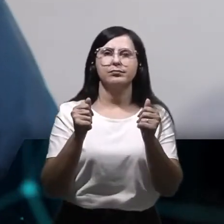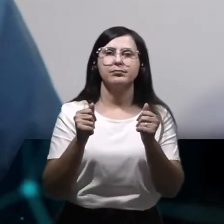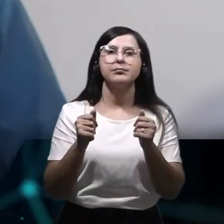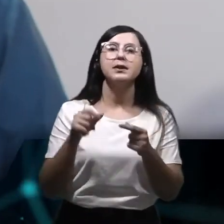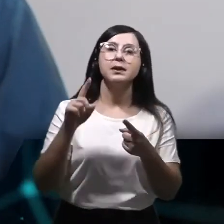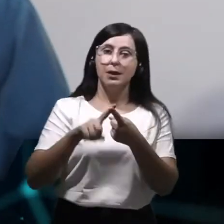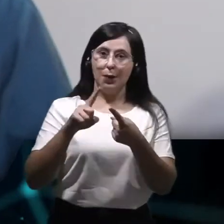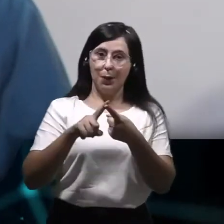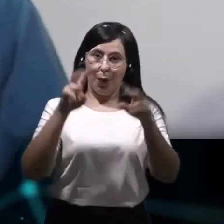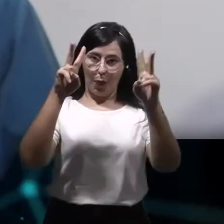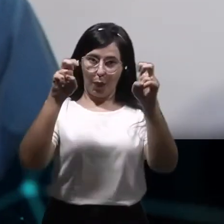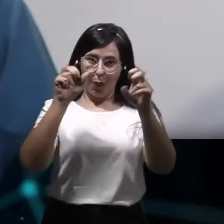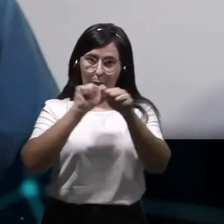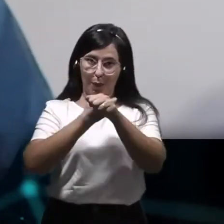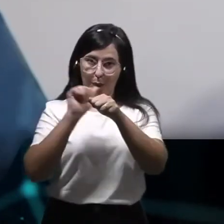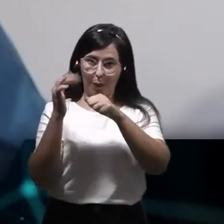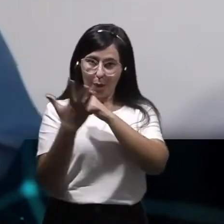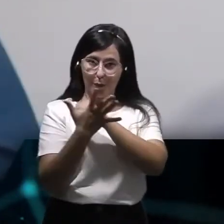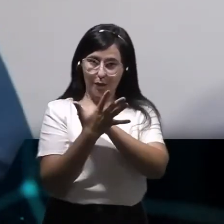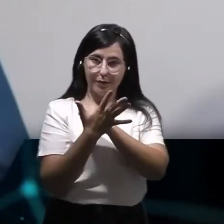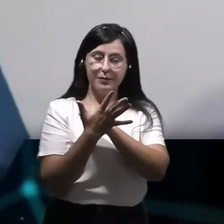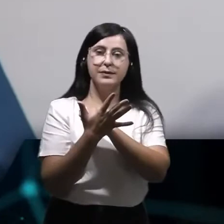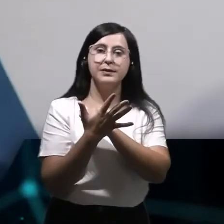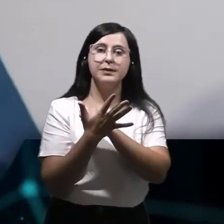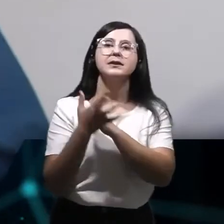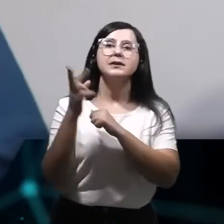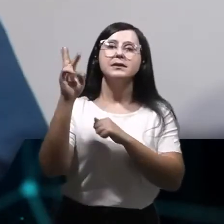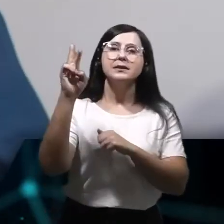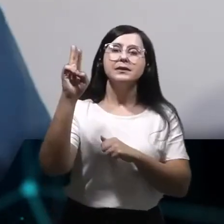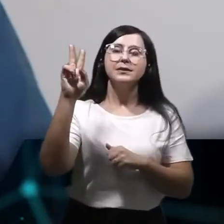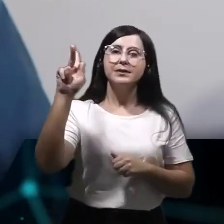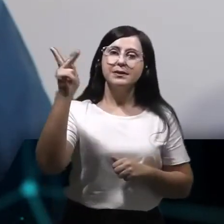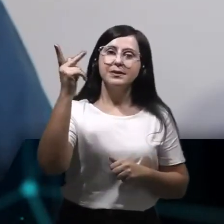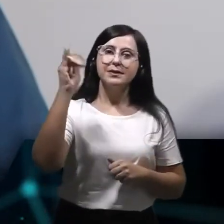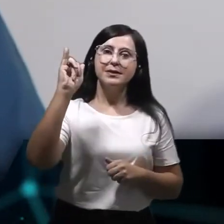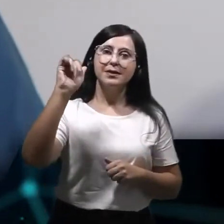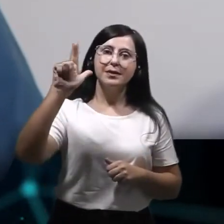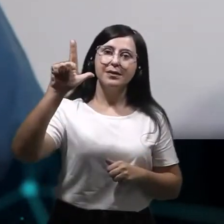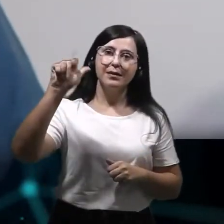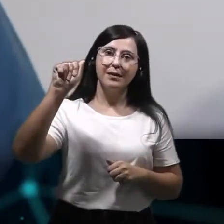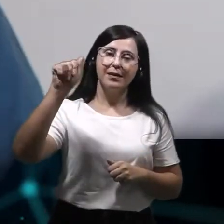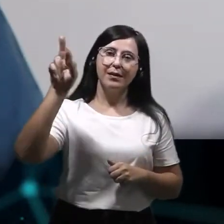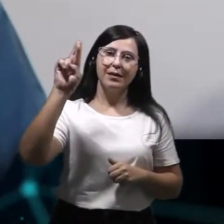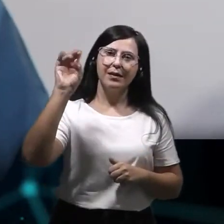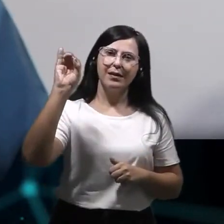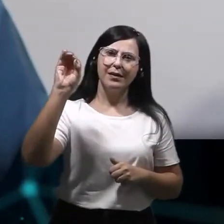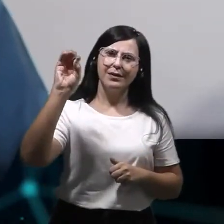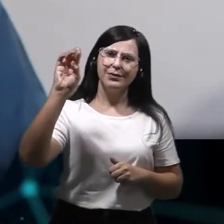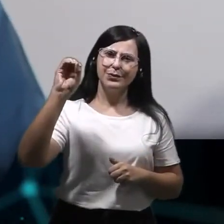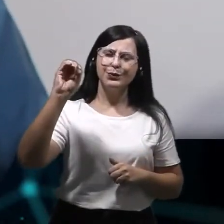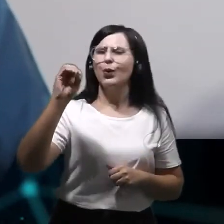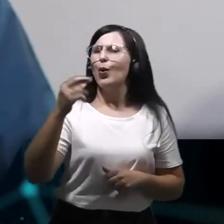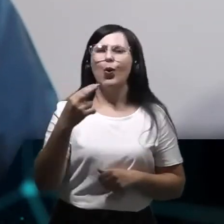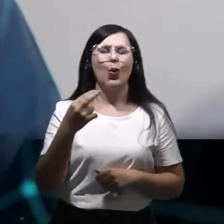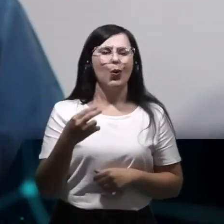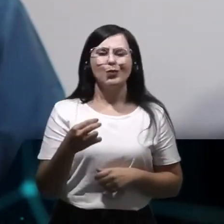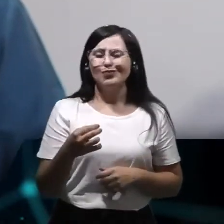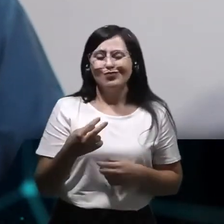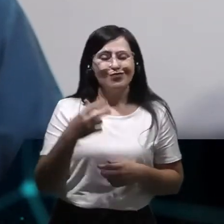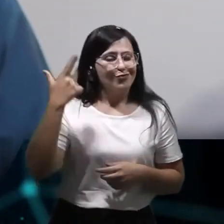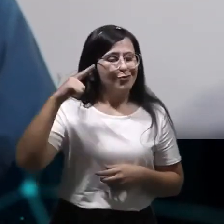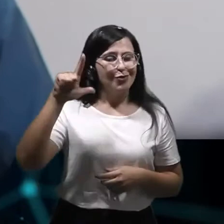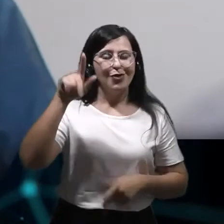ele teve até numa rádio, e ele não soube nem falar quanto foi que chegou para o Covid. Chegou mais de 3 milhões para o Covid. Enquanto eu estava